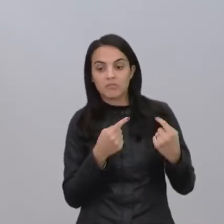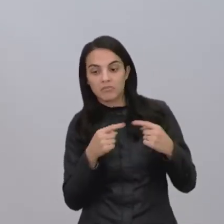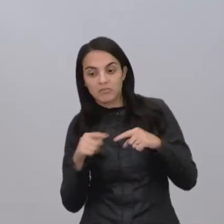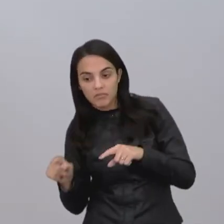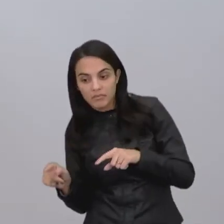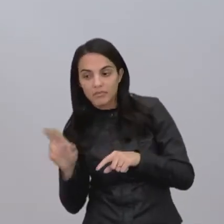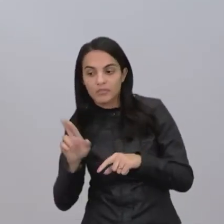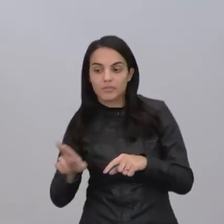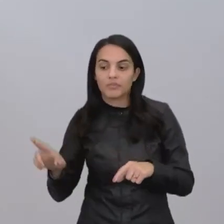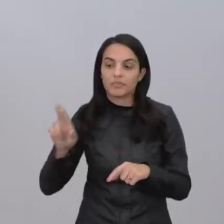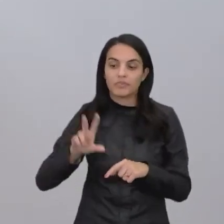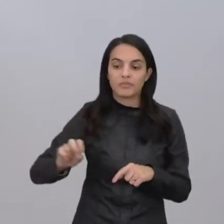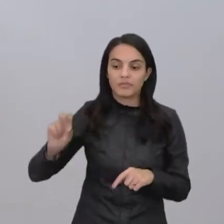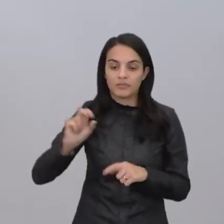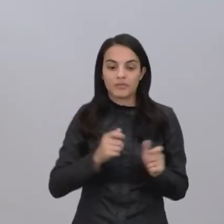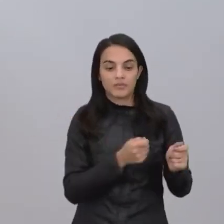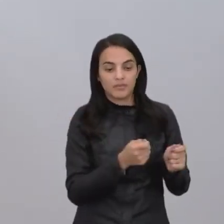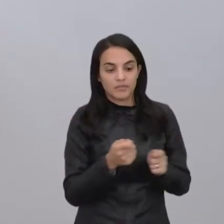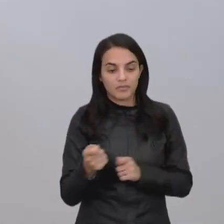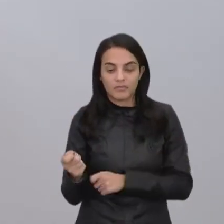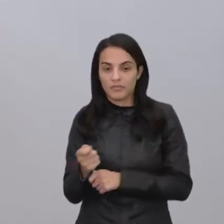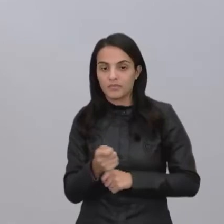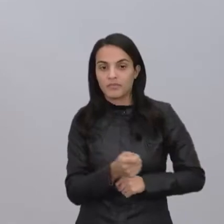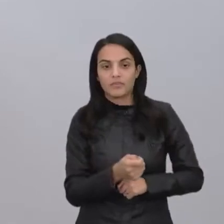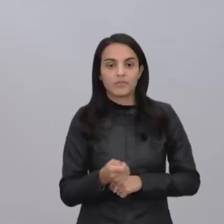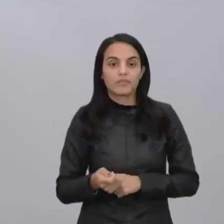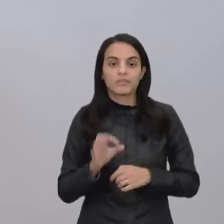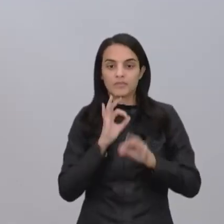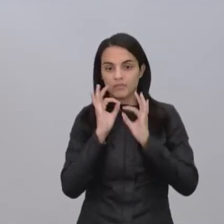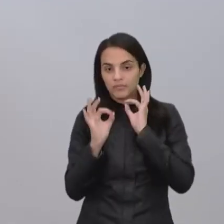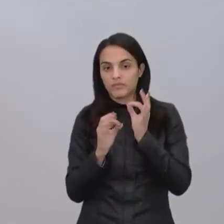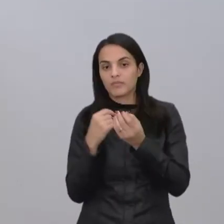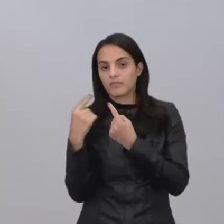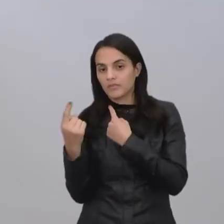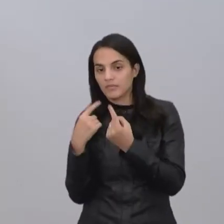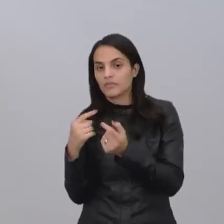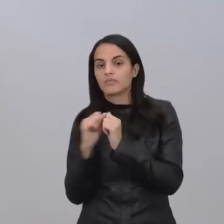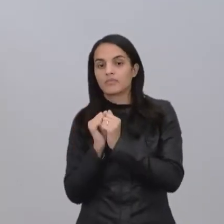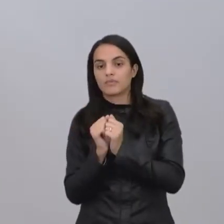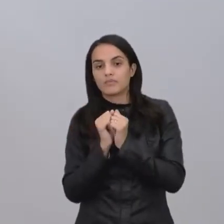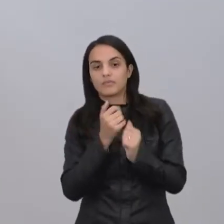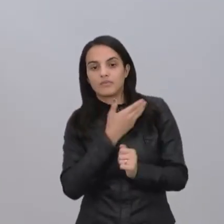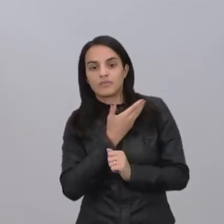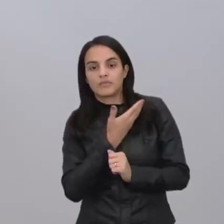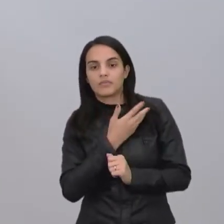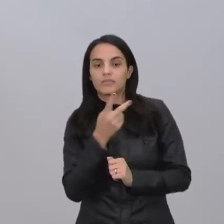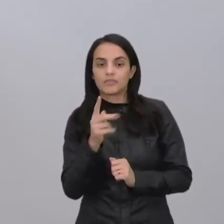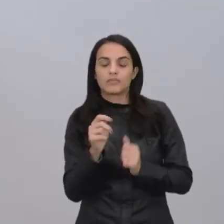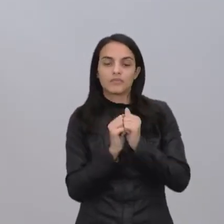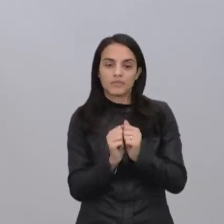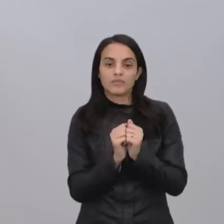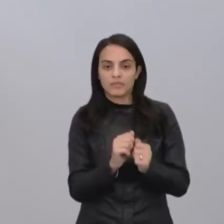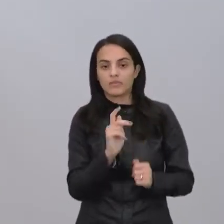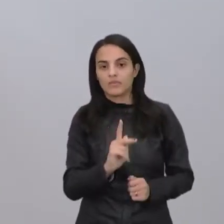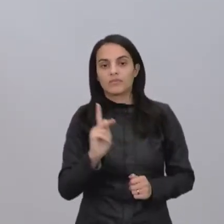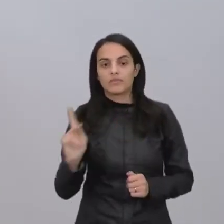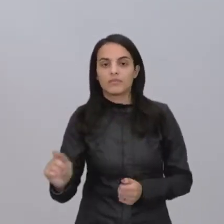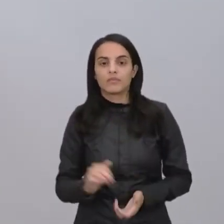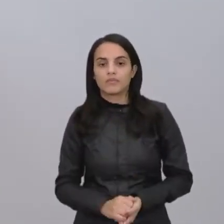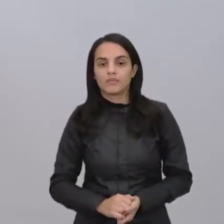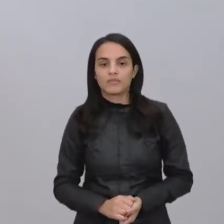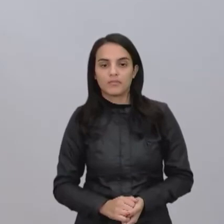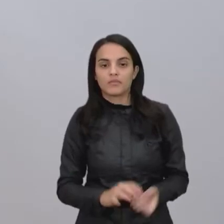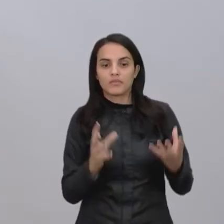dos agrotóxicos? Levantem aí argumentos, debatam com seus colegas, com os seus professores, que isso